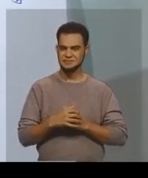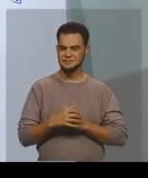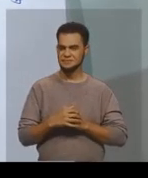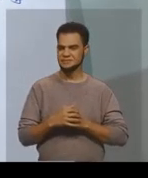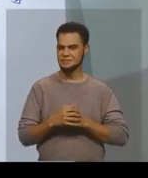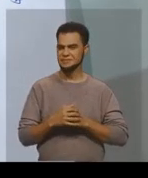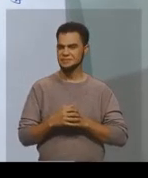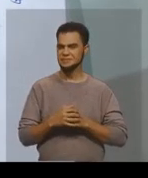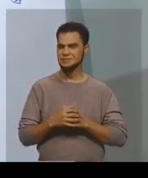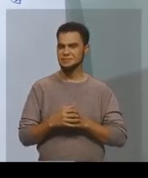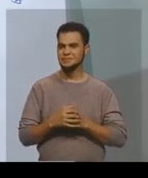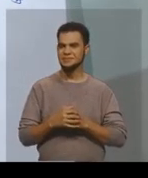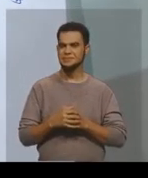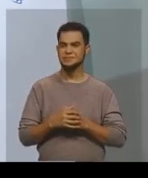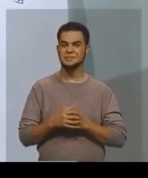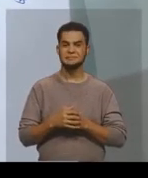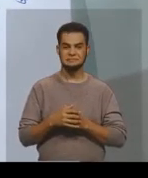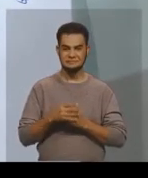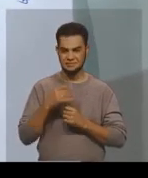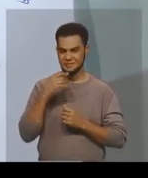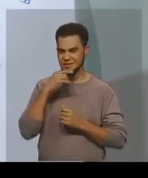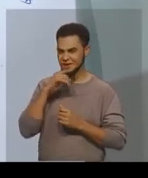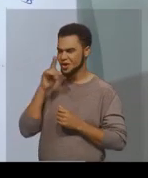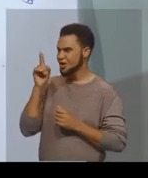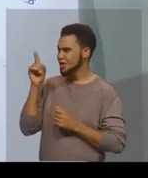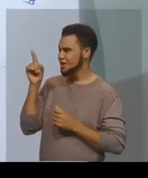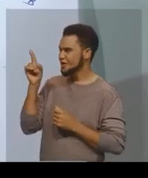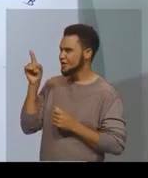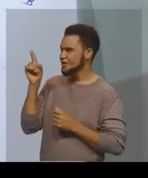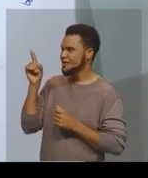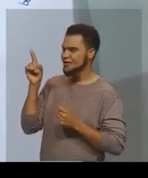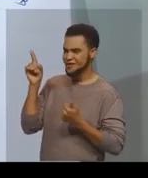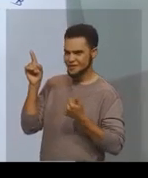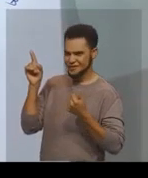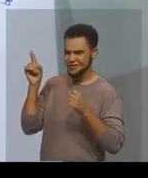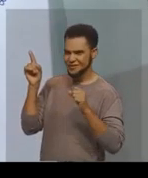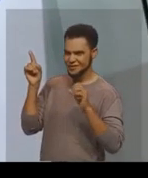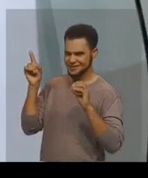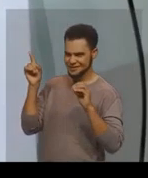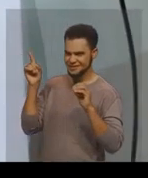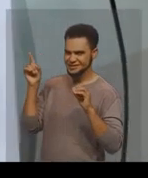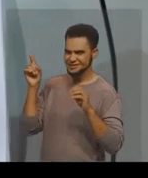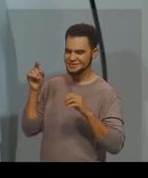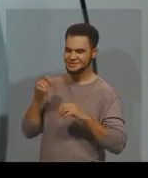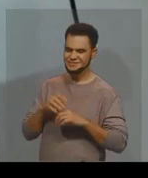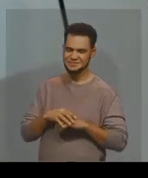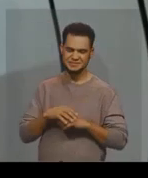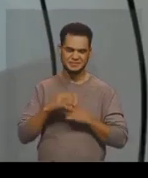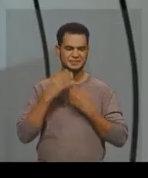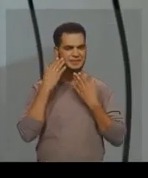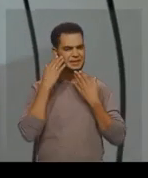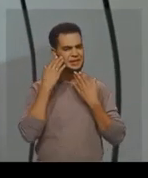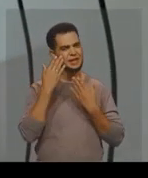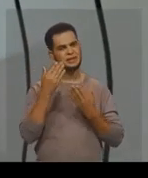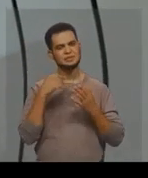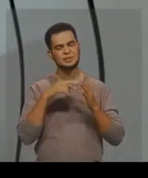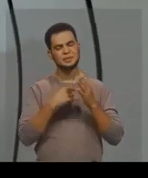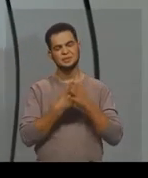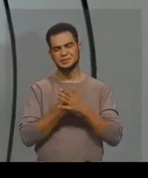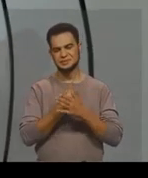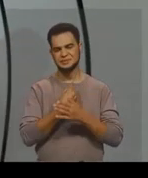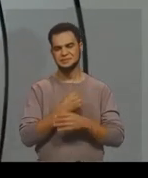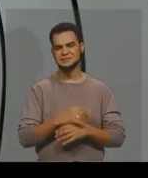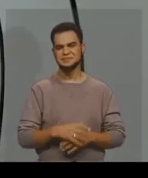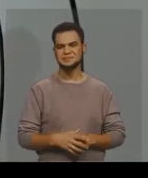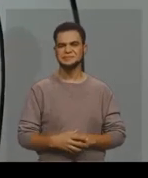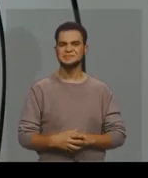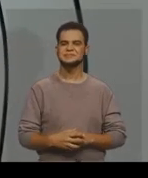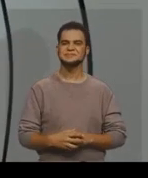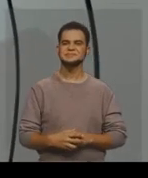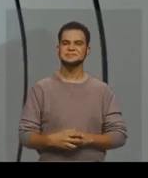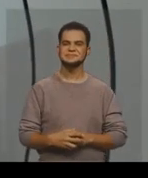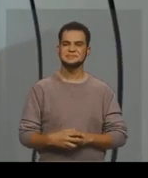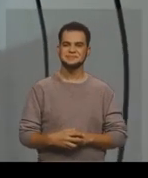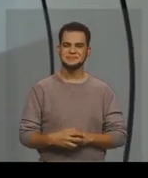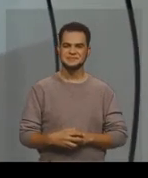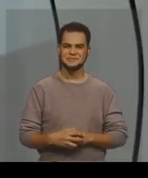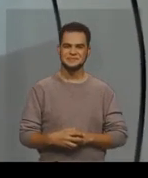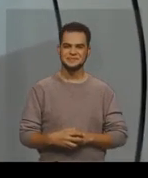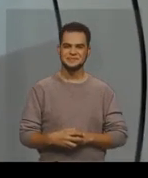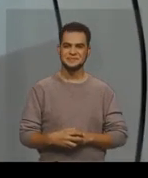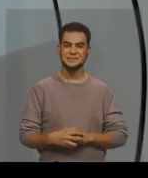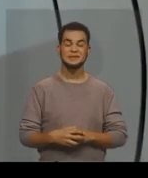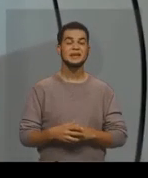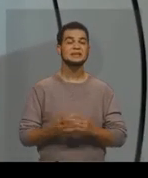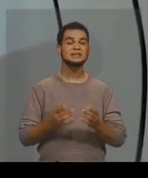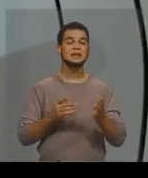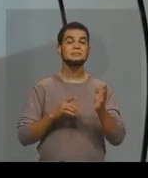ele é de 180 graus, tá bom? Muito obrigada pela pergunta. Silvana, a nossa próxima é perguntando o que